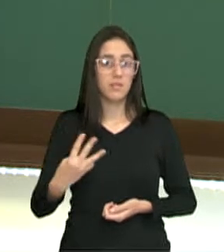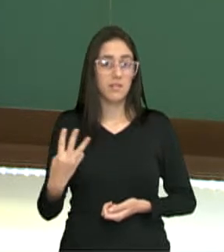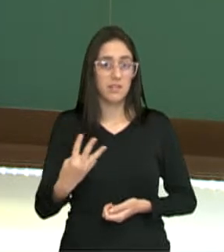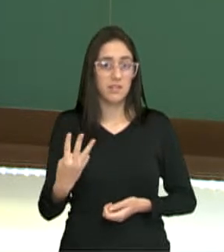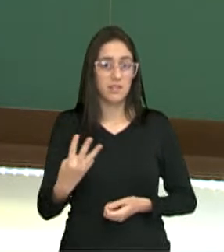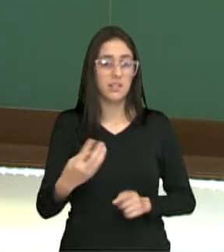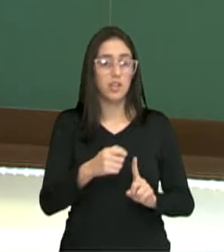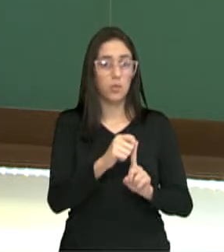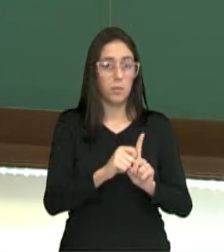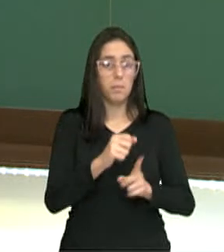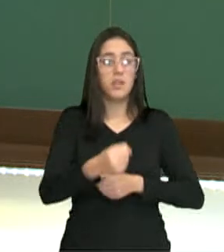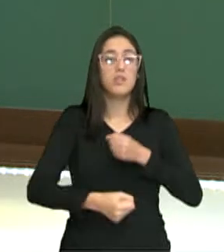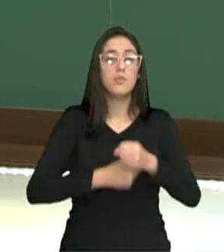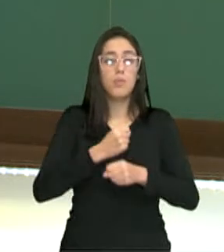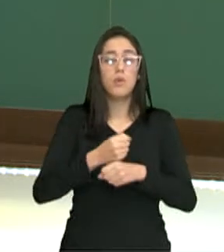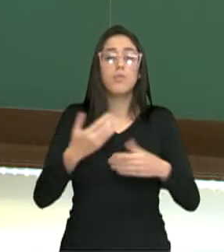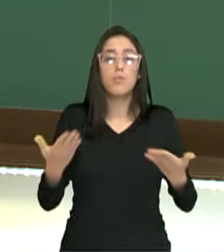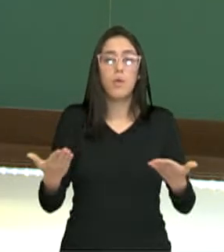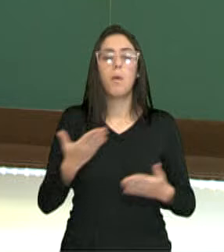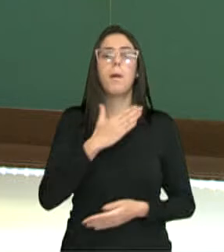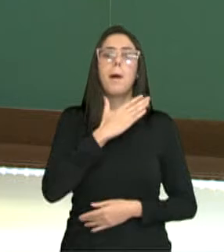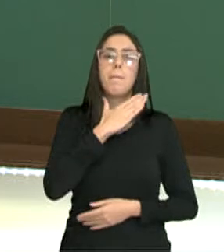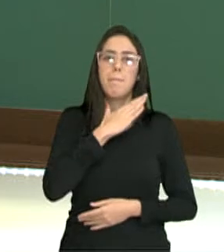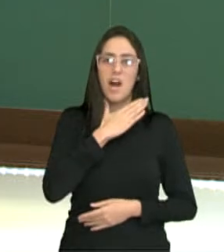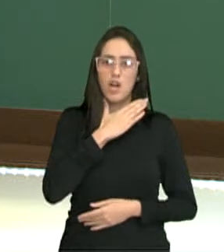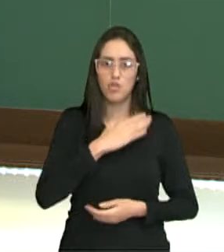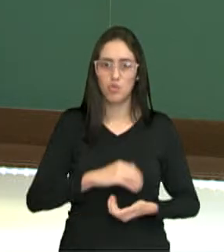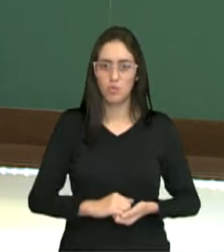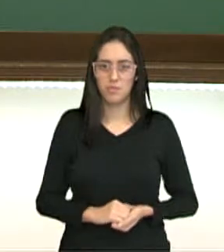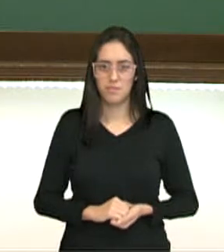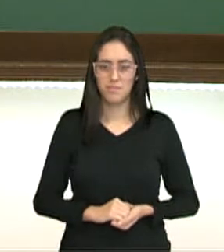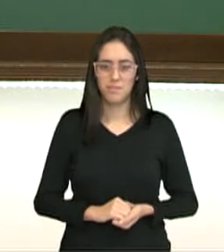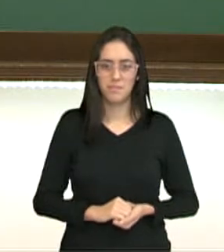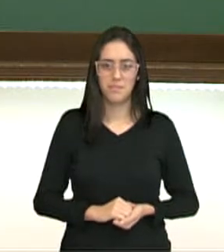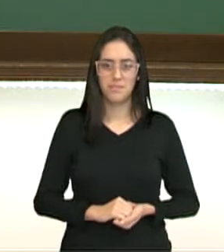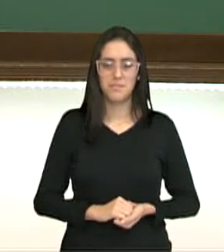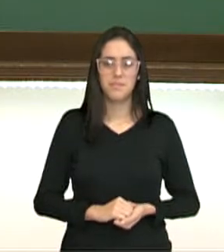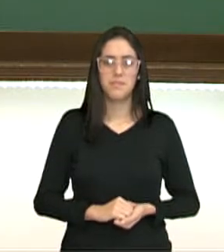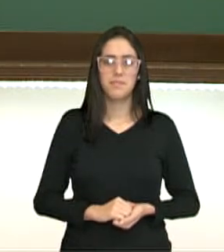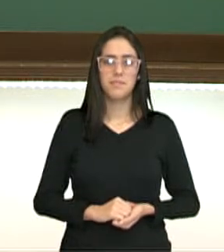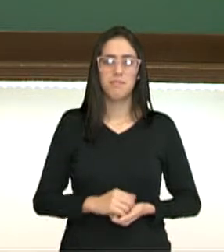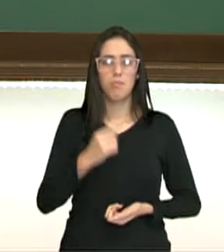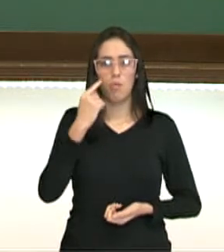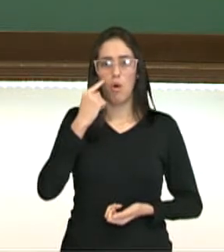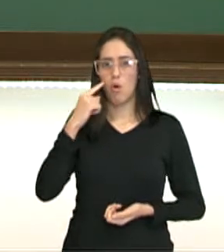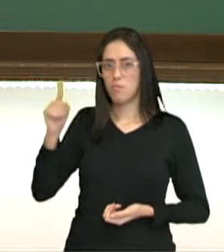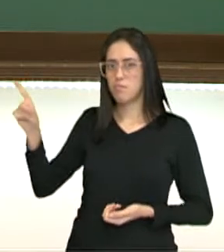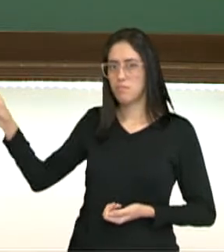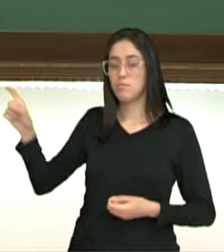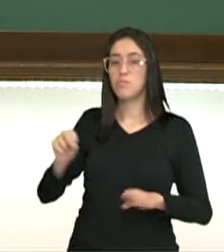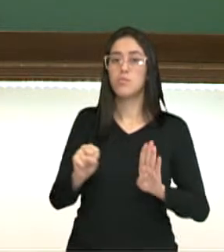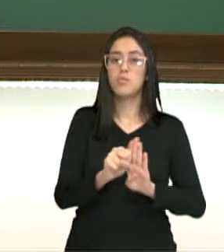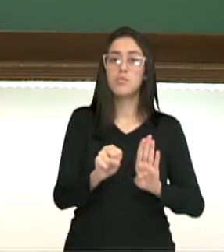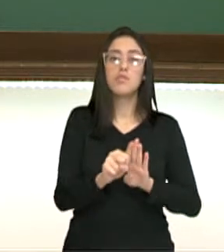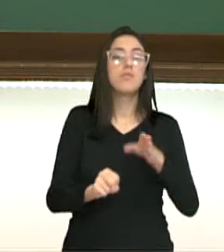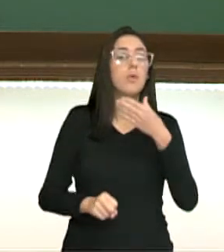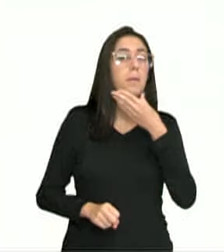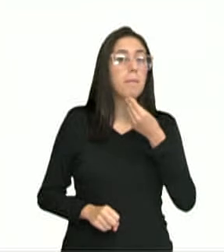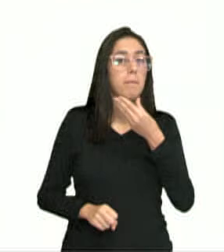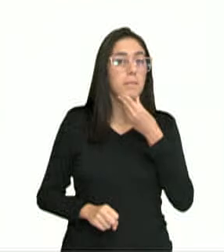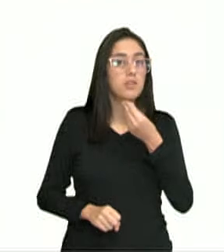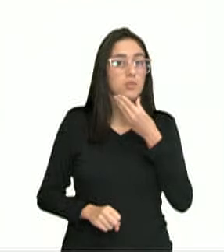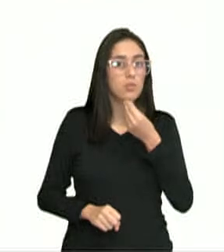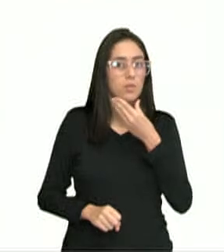del año es março. O terceiro mês é março. Então, ó, substantivo masculino singular